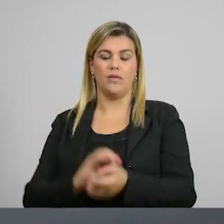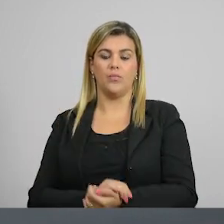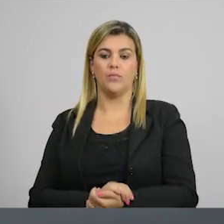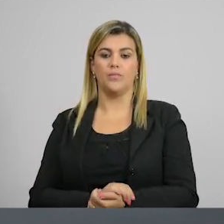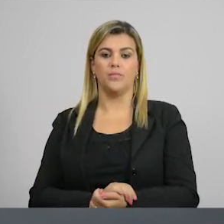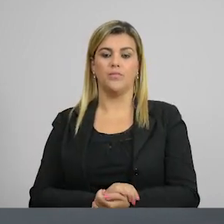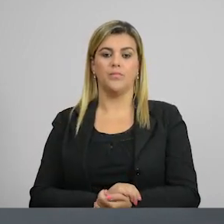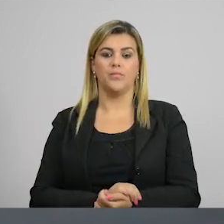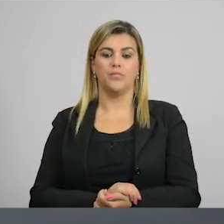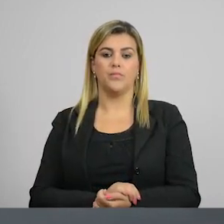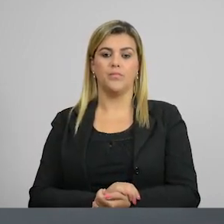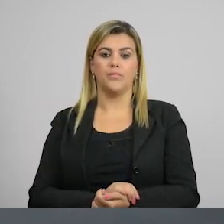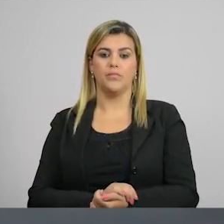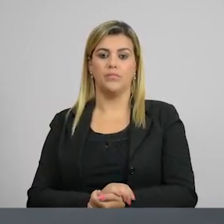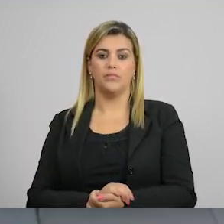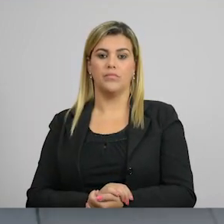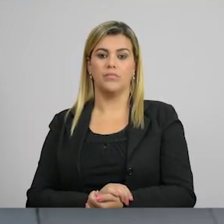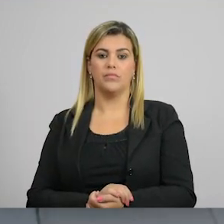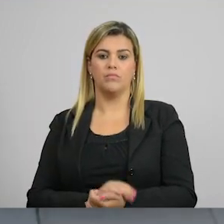do bolso da calça.